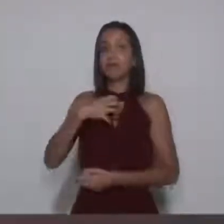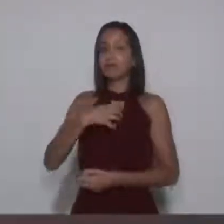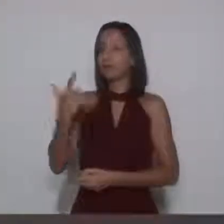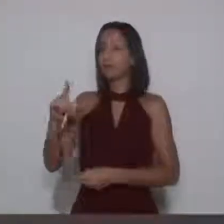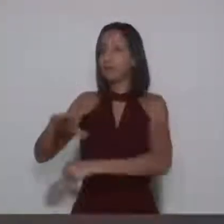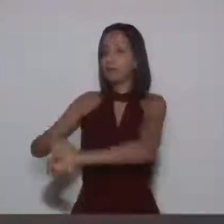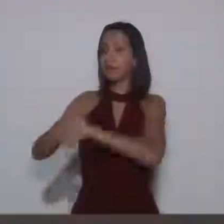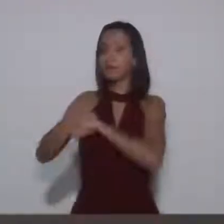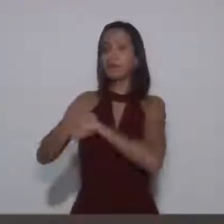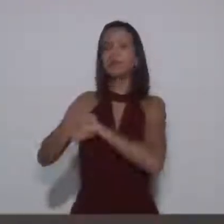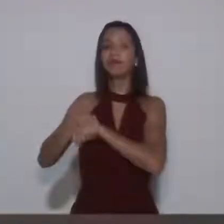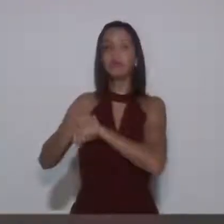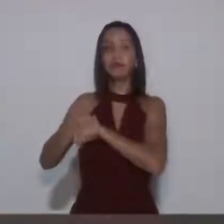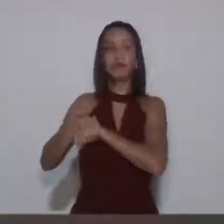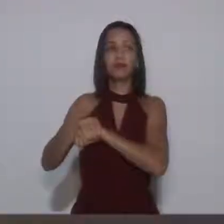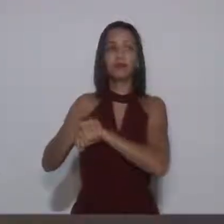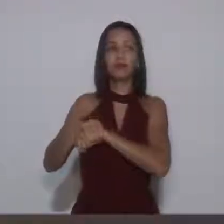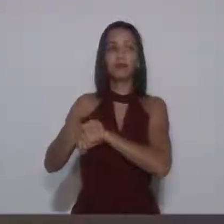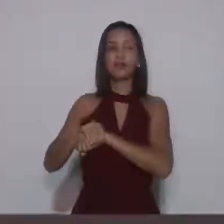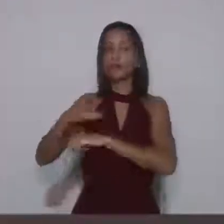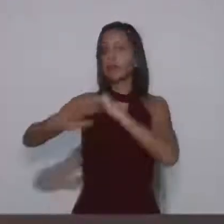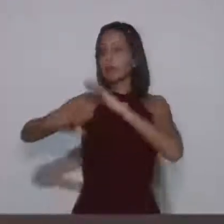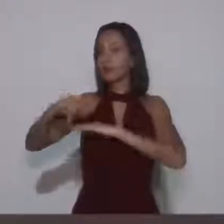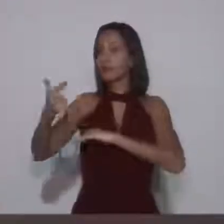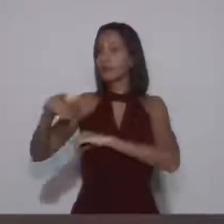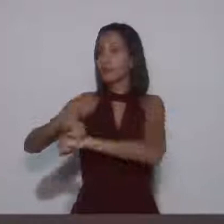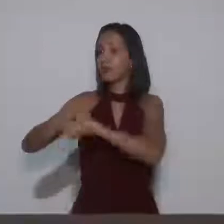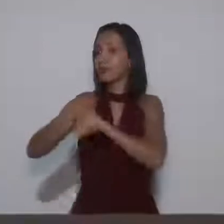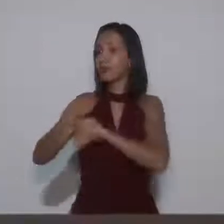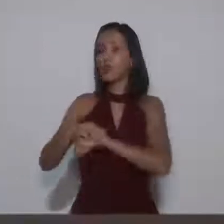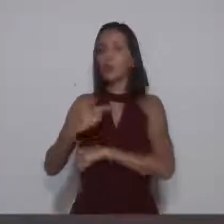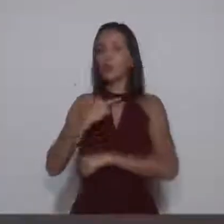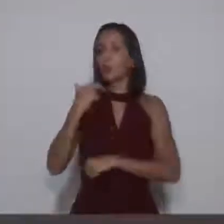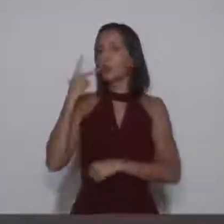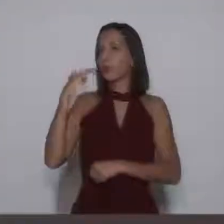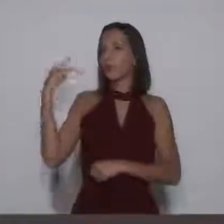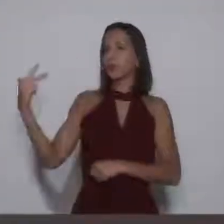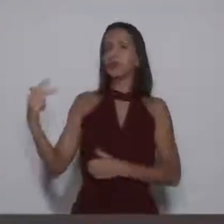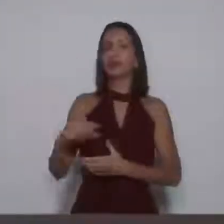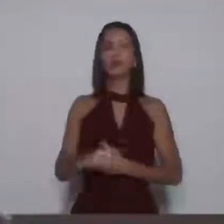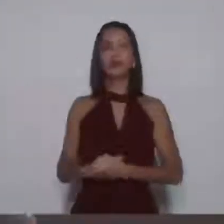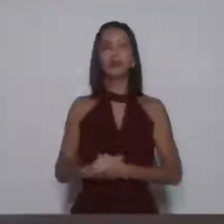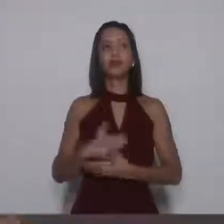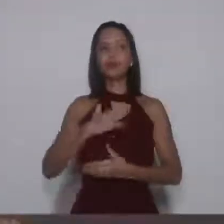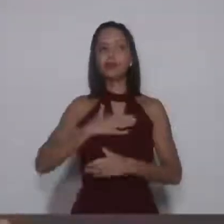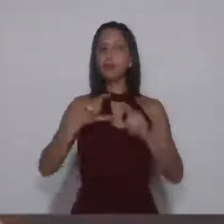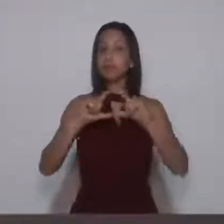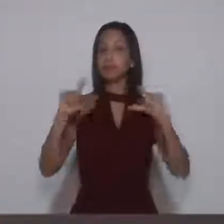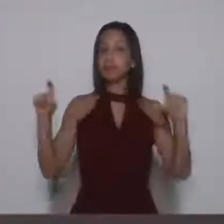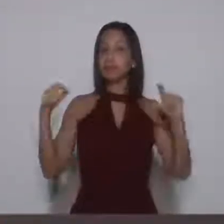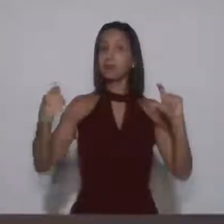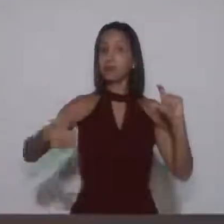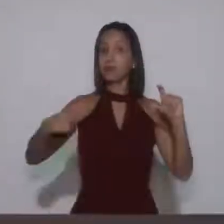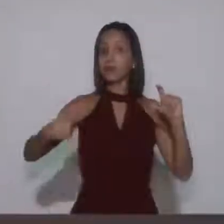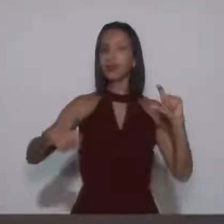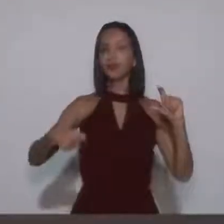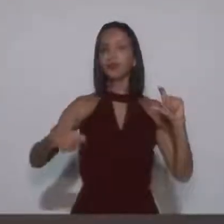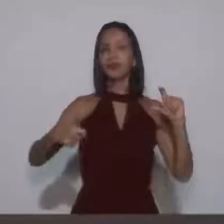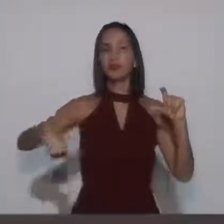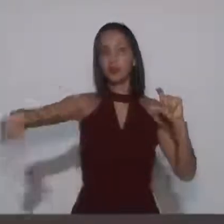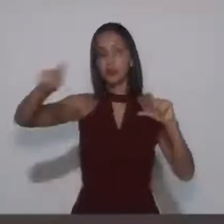condição insegura a gente não pode achar normal. E eu vi uma frase que me fez refletir também, eu acho que é necessário, até